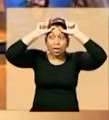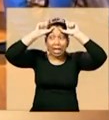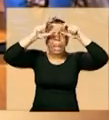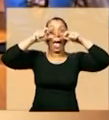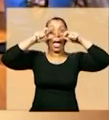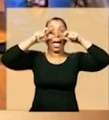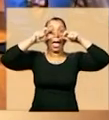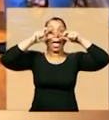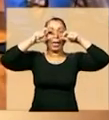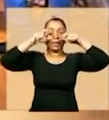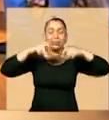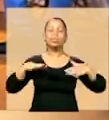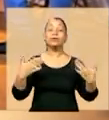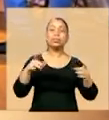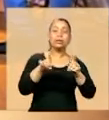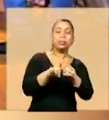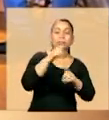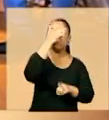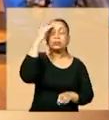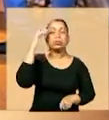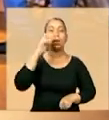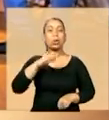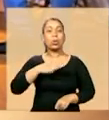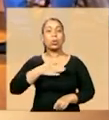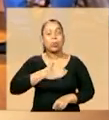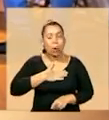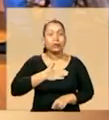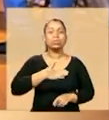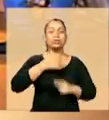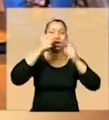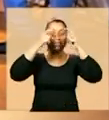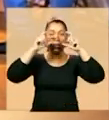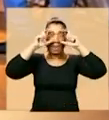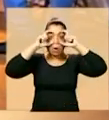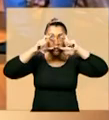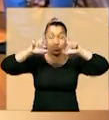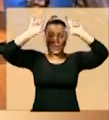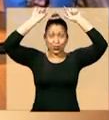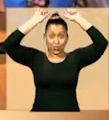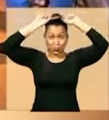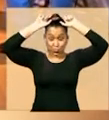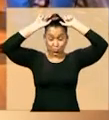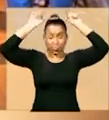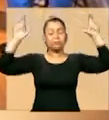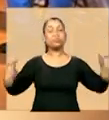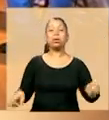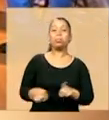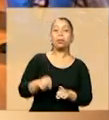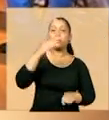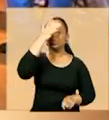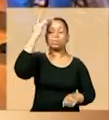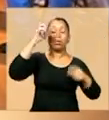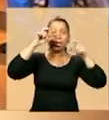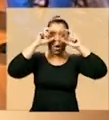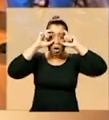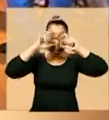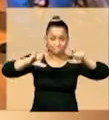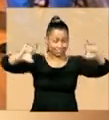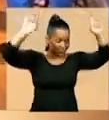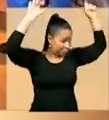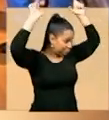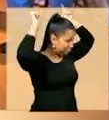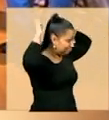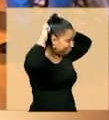para o óculos cair. Né? E tem o trabalhador que gosta de usar ele de arquinho, põe em cima da cabeça. E tem aquele que gosta de colocar o óculos para